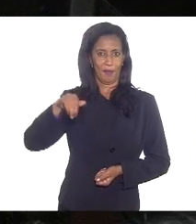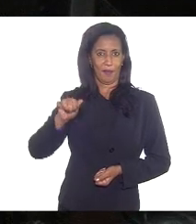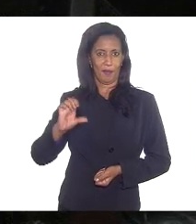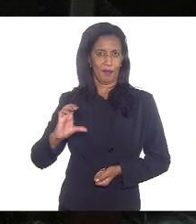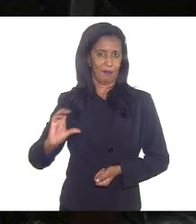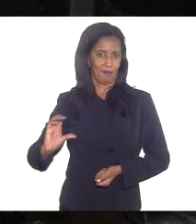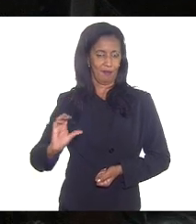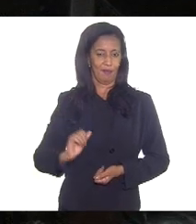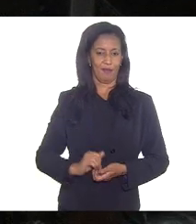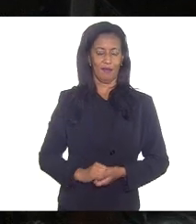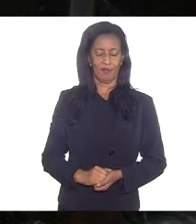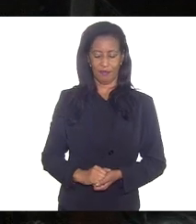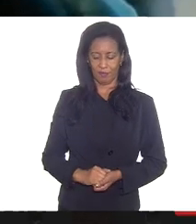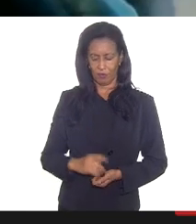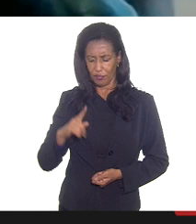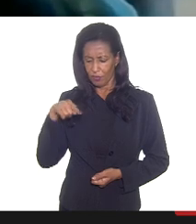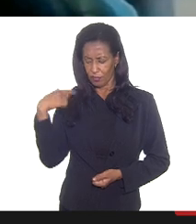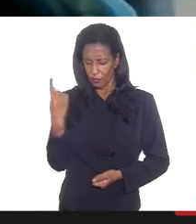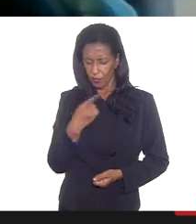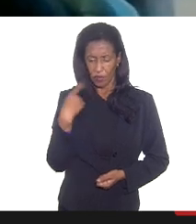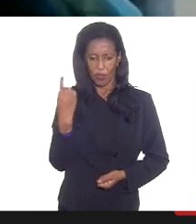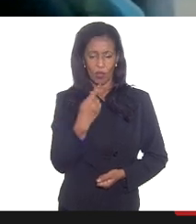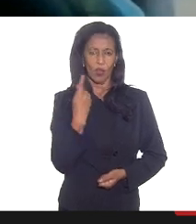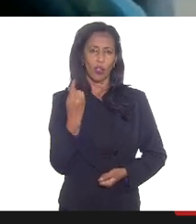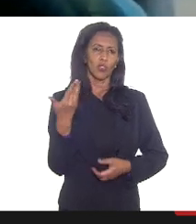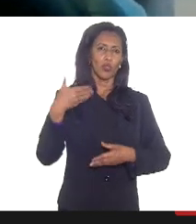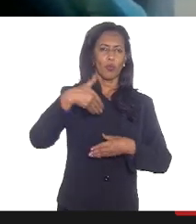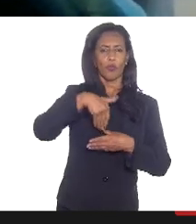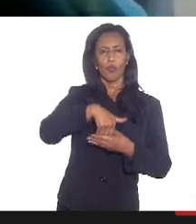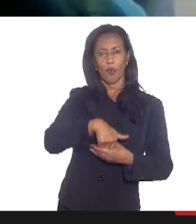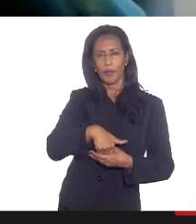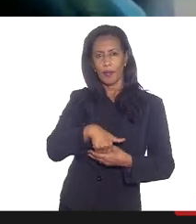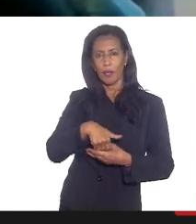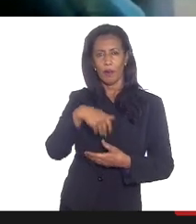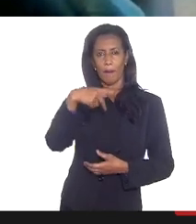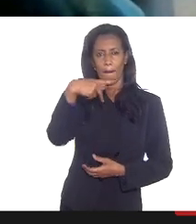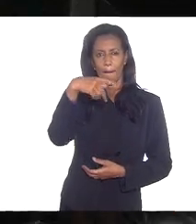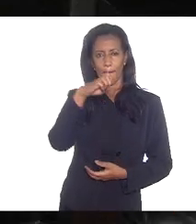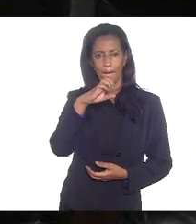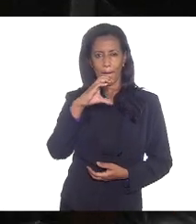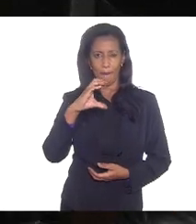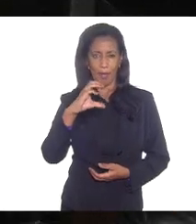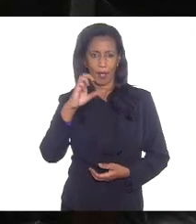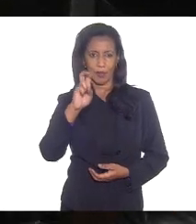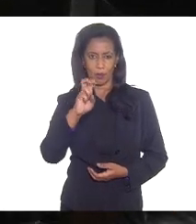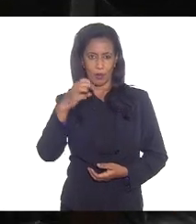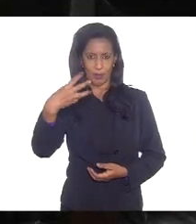Presidente, nós estamos votando a PEC 53, é certo? Sim.